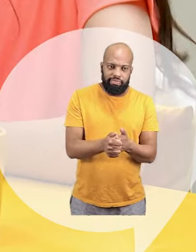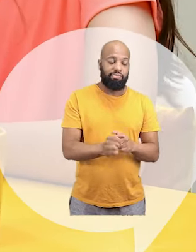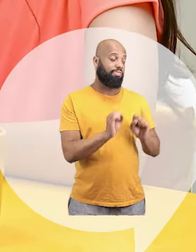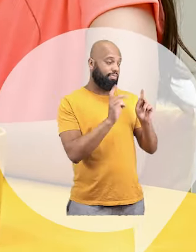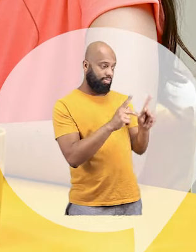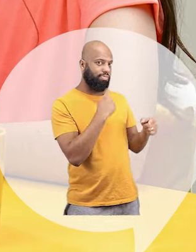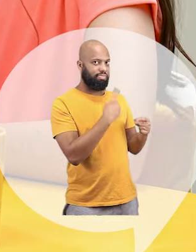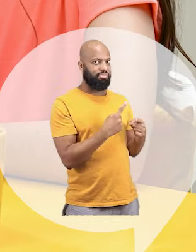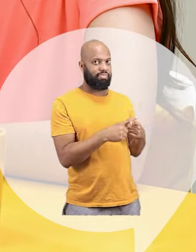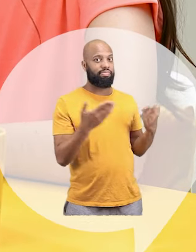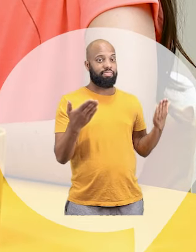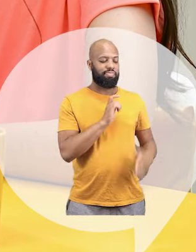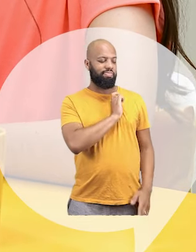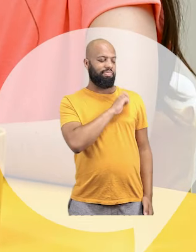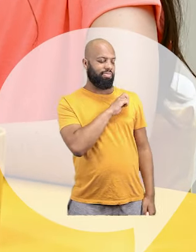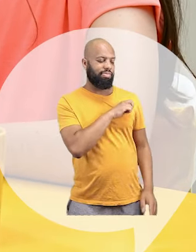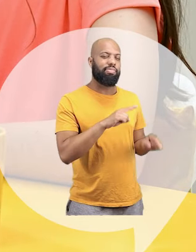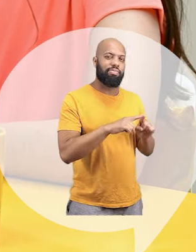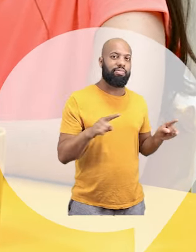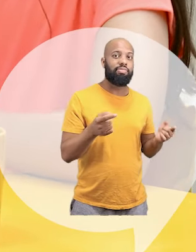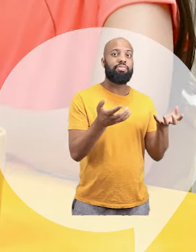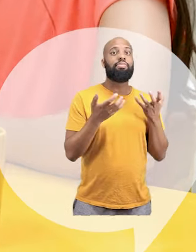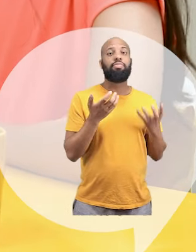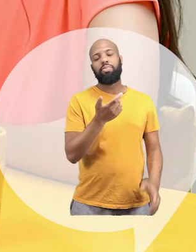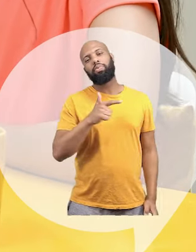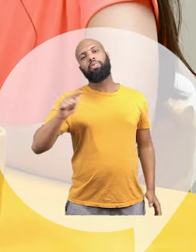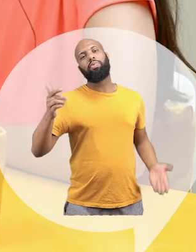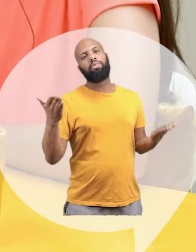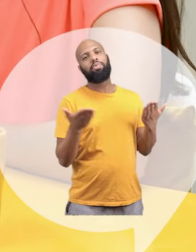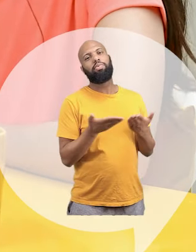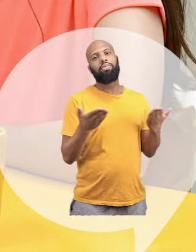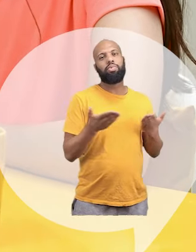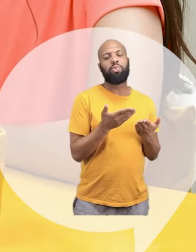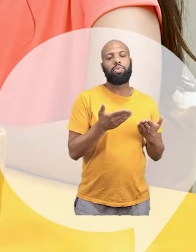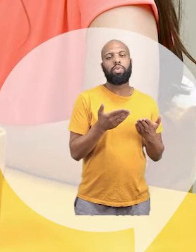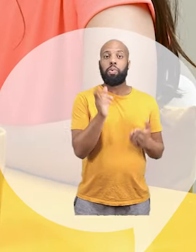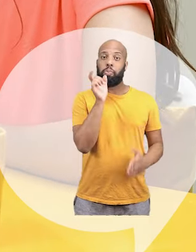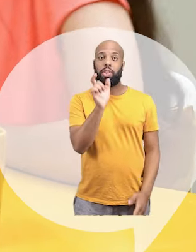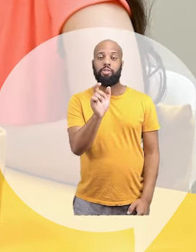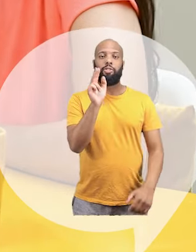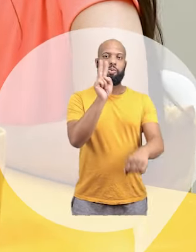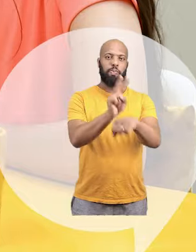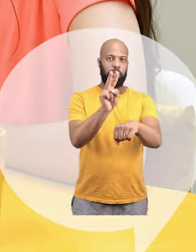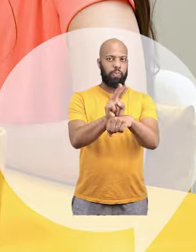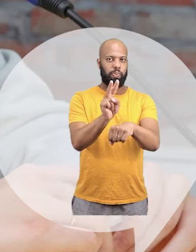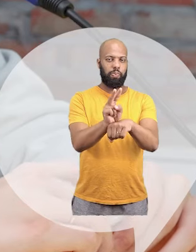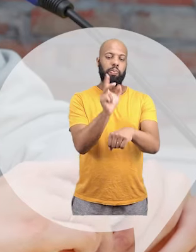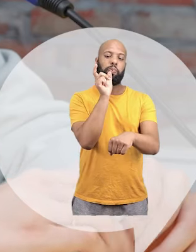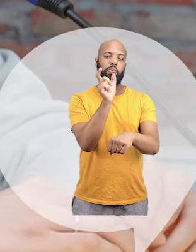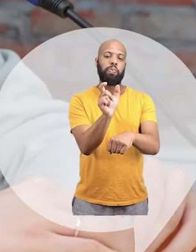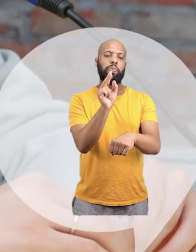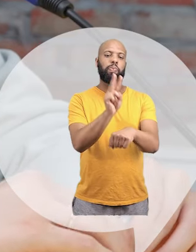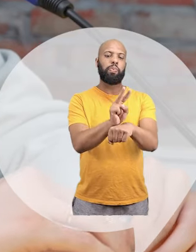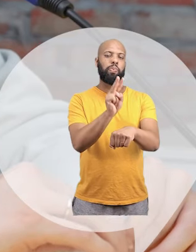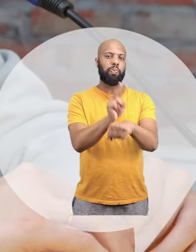tá certo ele deu o golpe da gente mas agora a gente vai pegar ele Coitadinha é cuidado